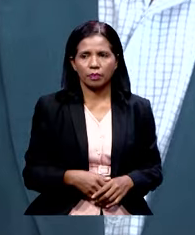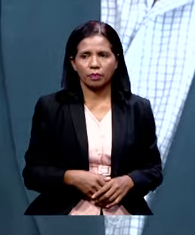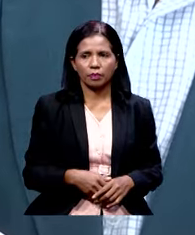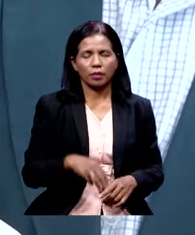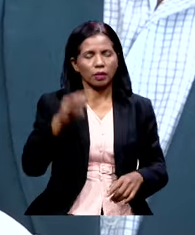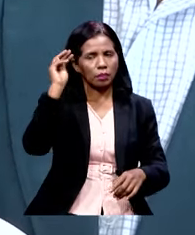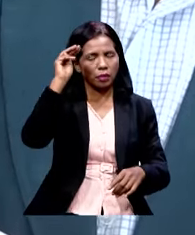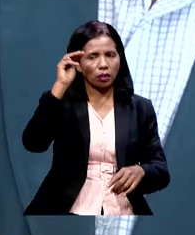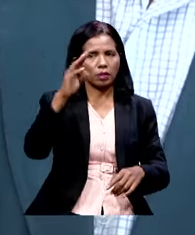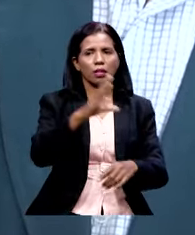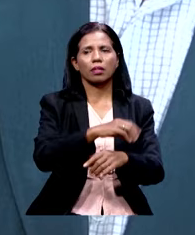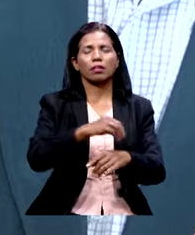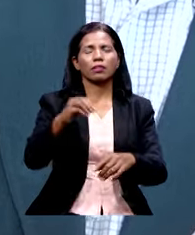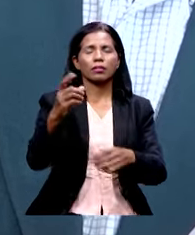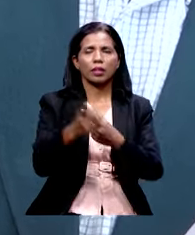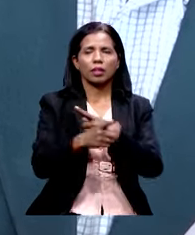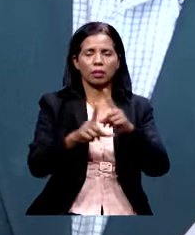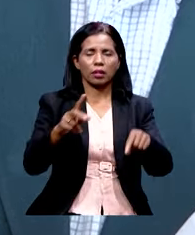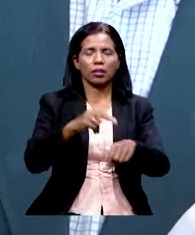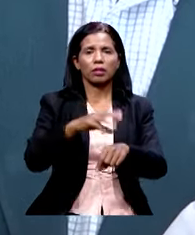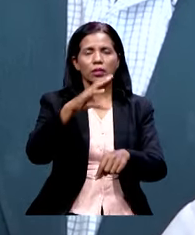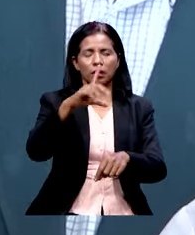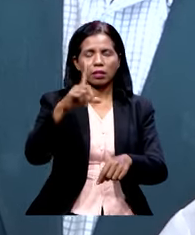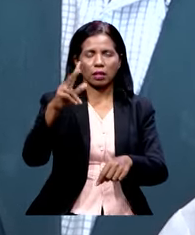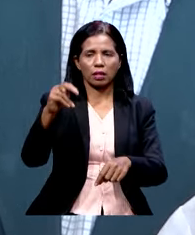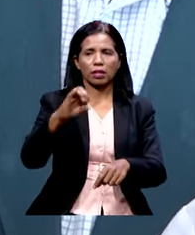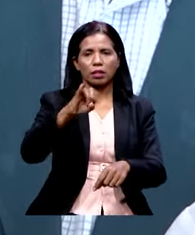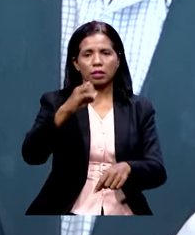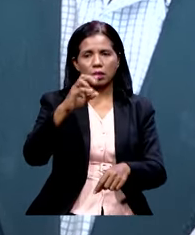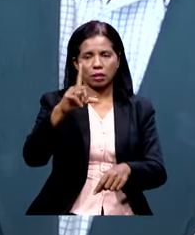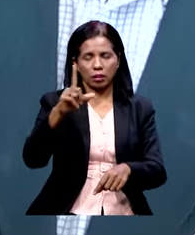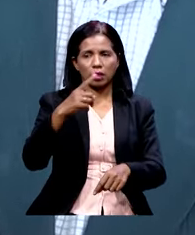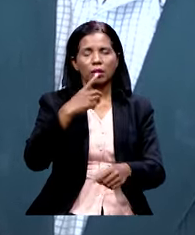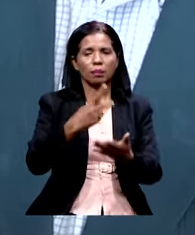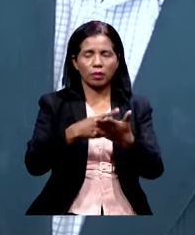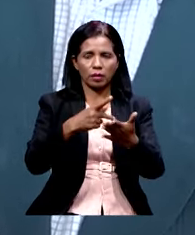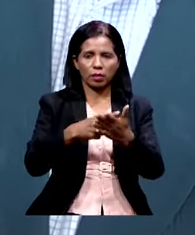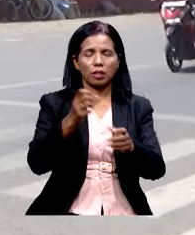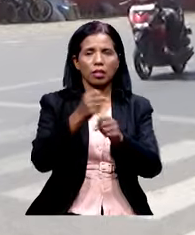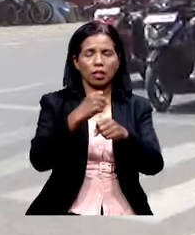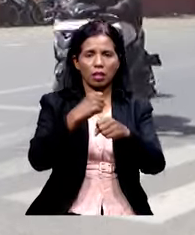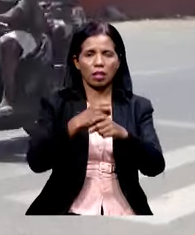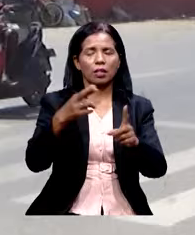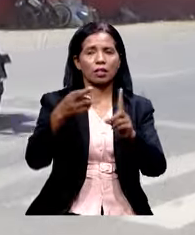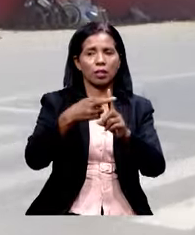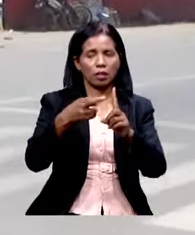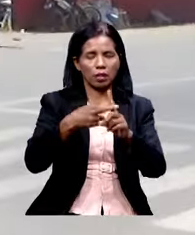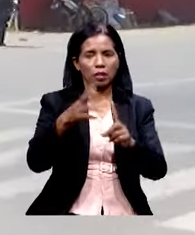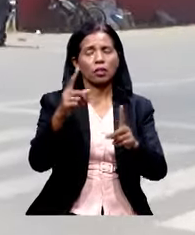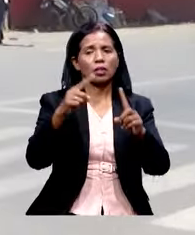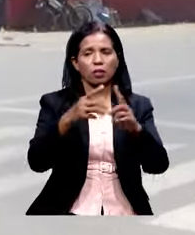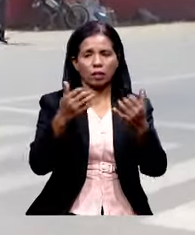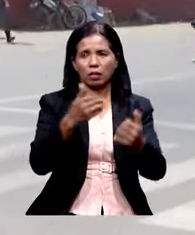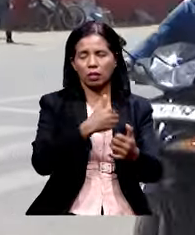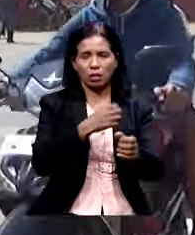Ministro Assunto Combatente e Libertação Nacional Gil da Costa, Onsoru Hateten, Projeto Construção Memorial, Massacre Santa Cruz, to agora